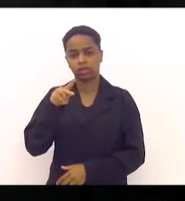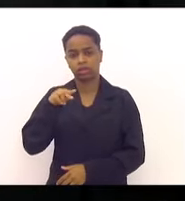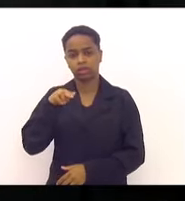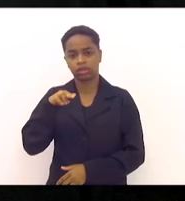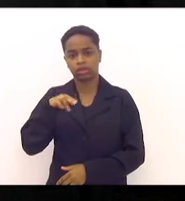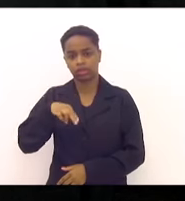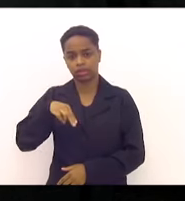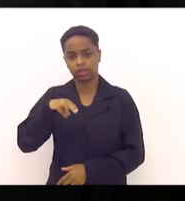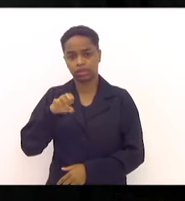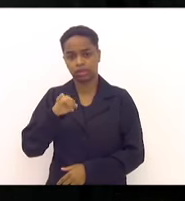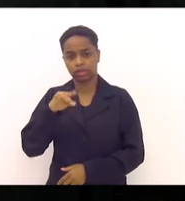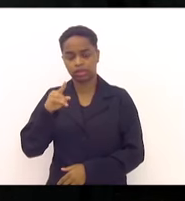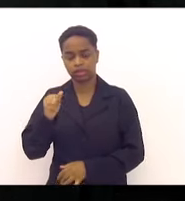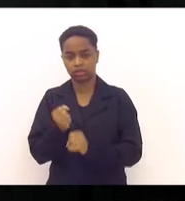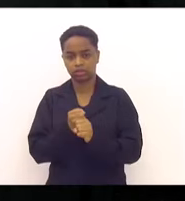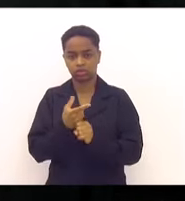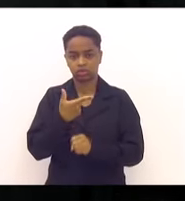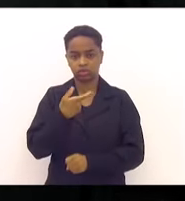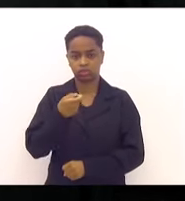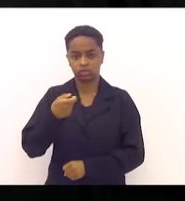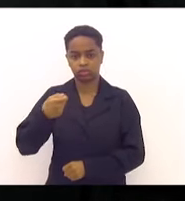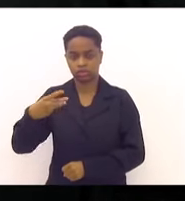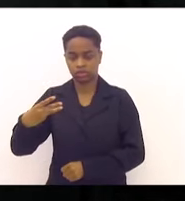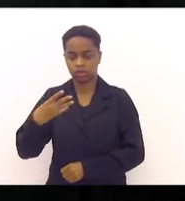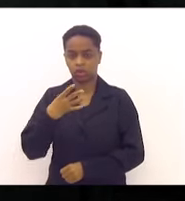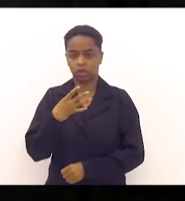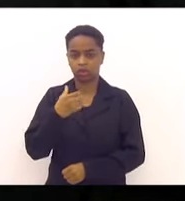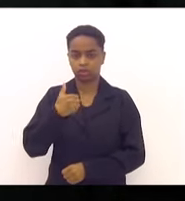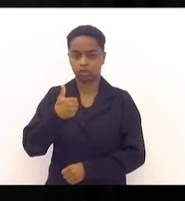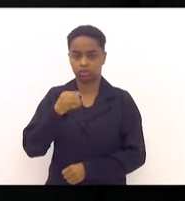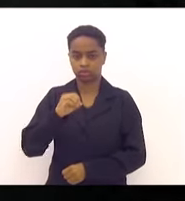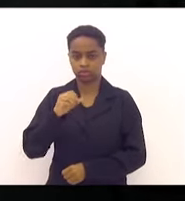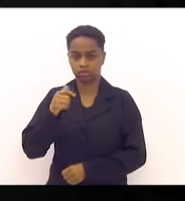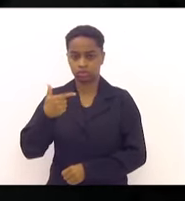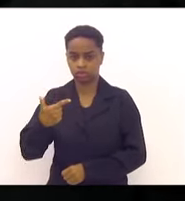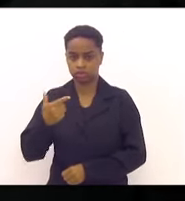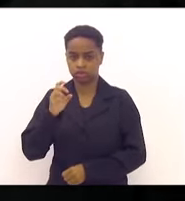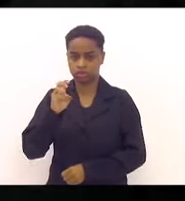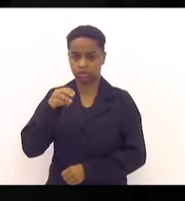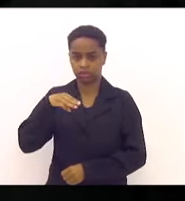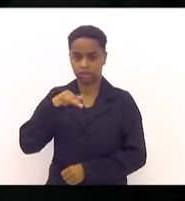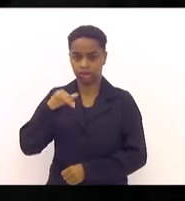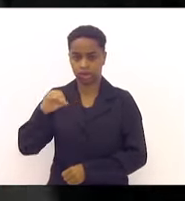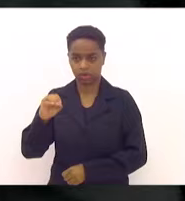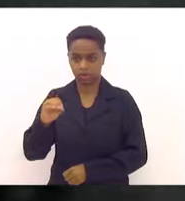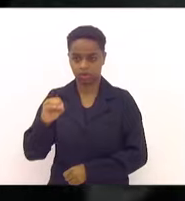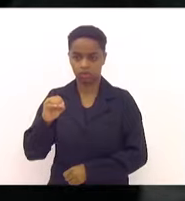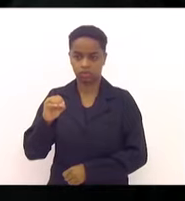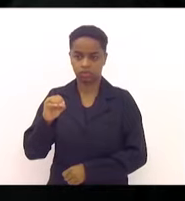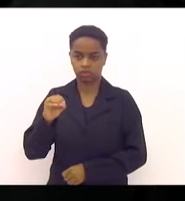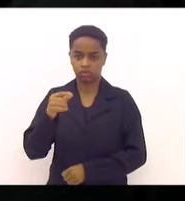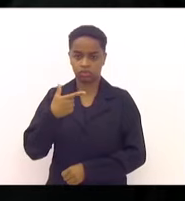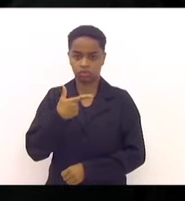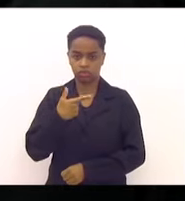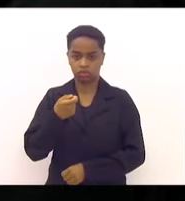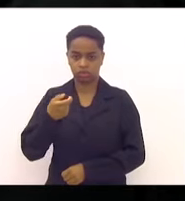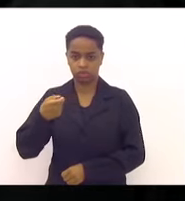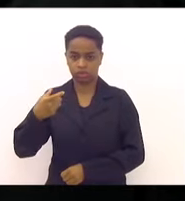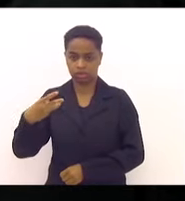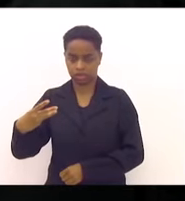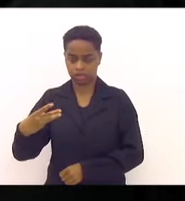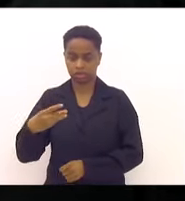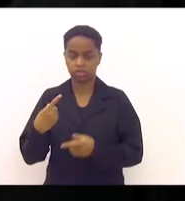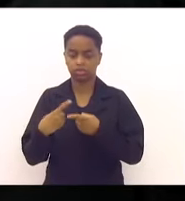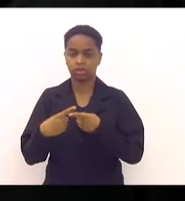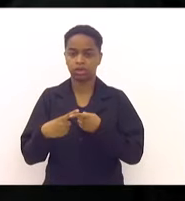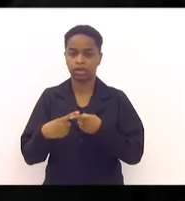de 2003, a lei 4102, de 5 de maio de 2003, que